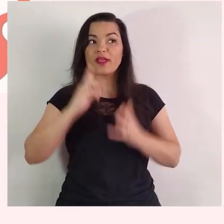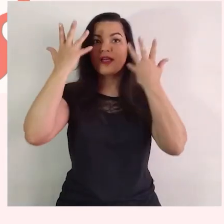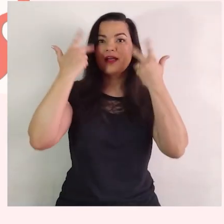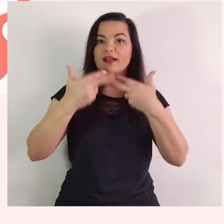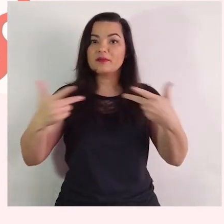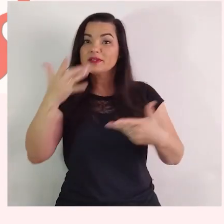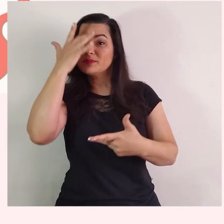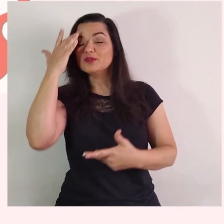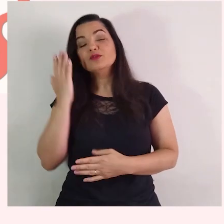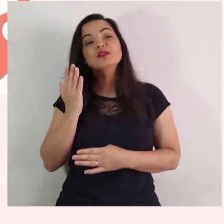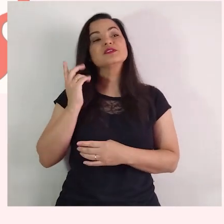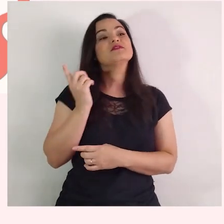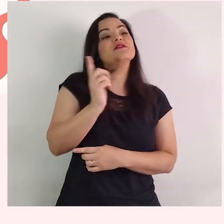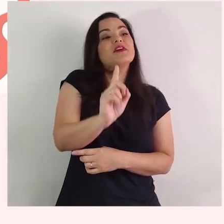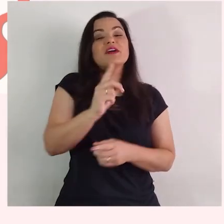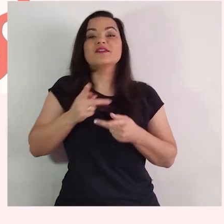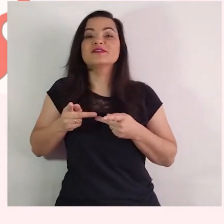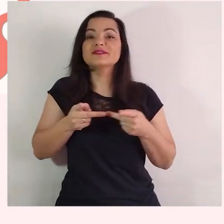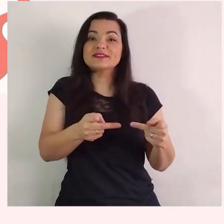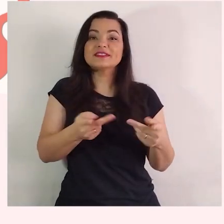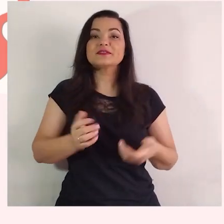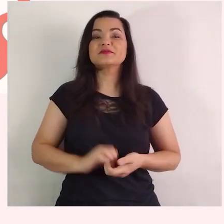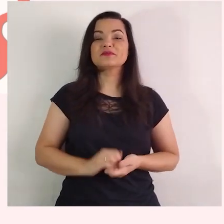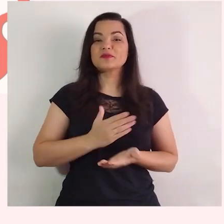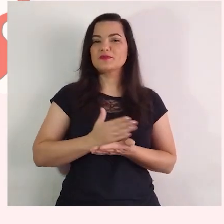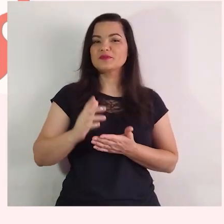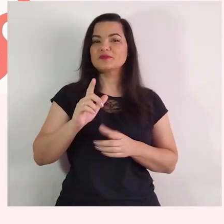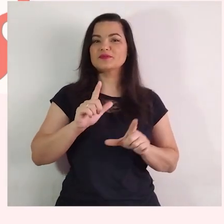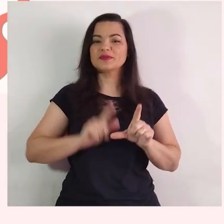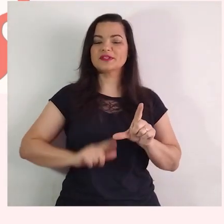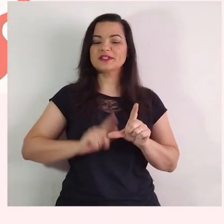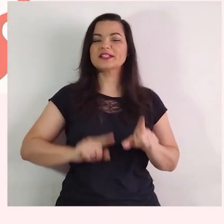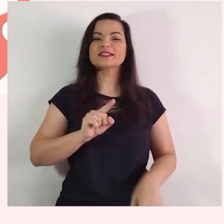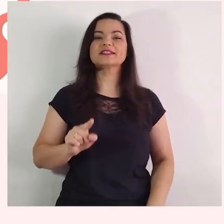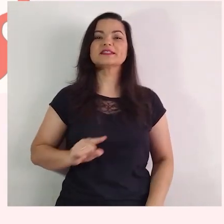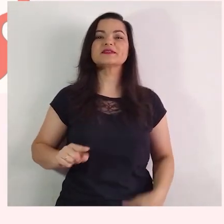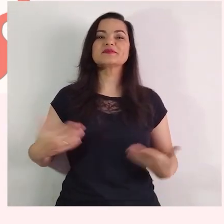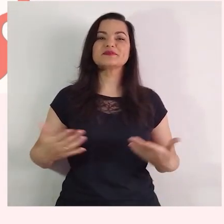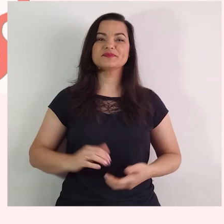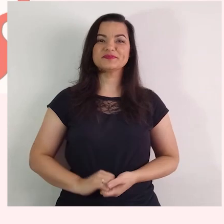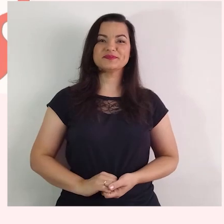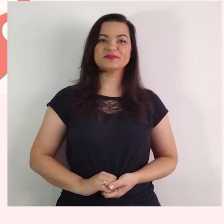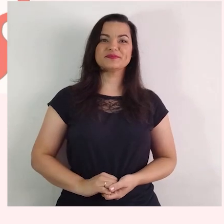os animais de forma segura e começa com a letra Z.